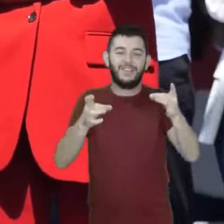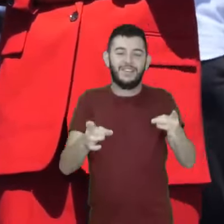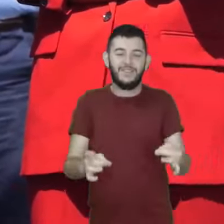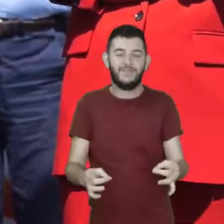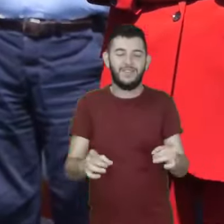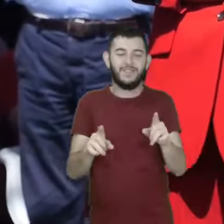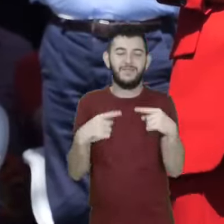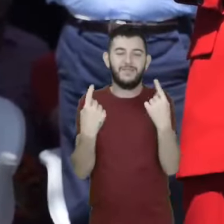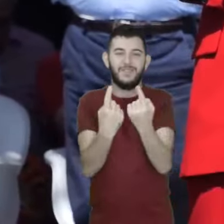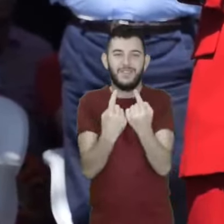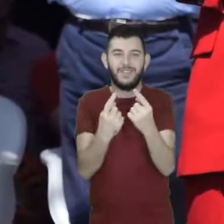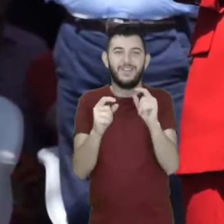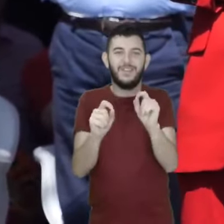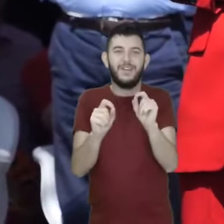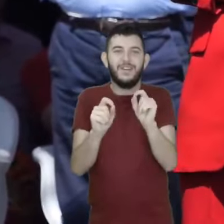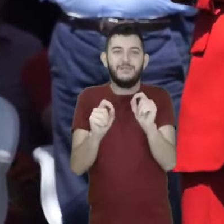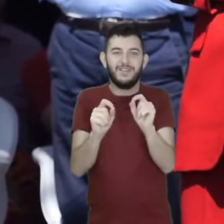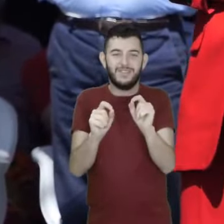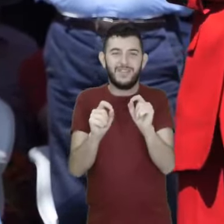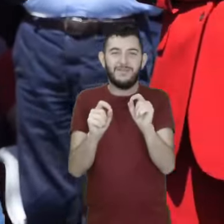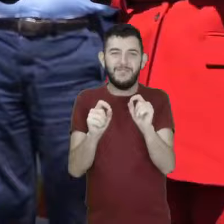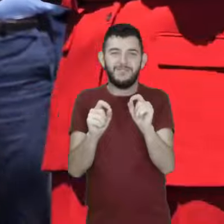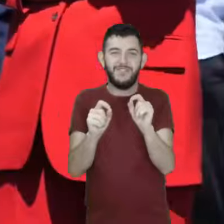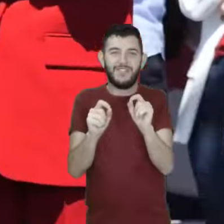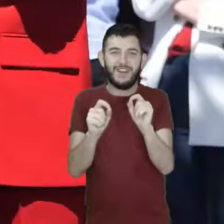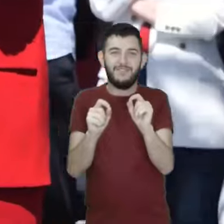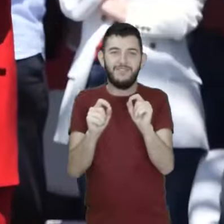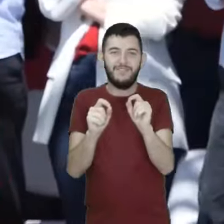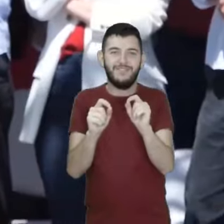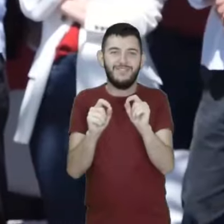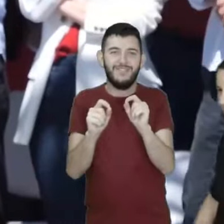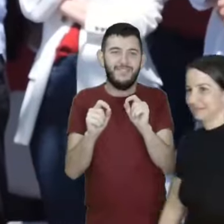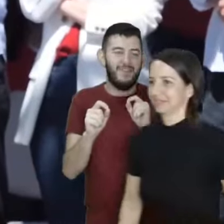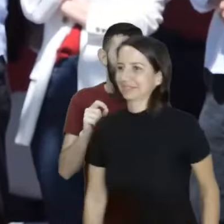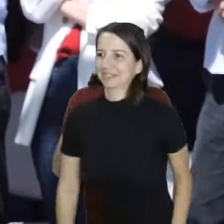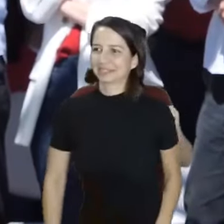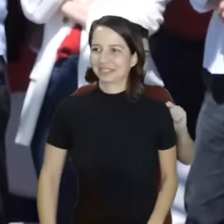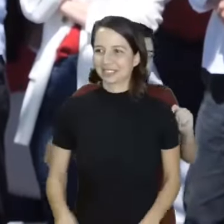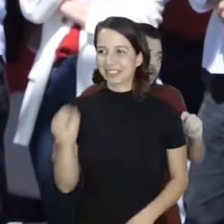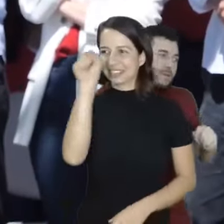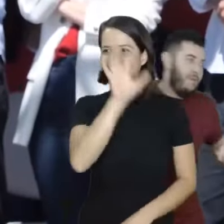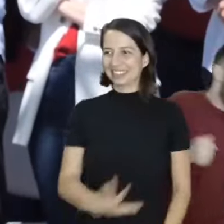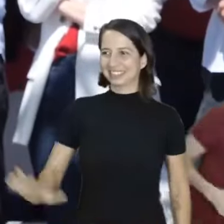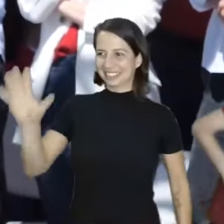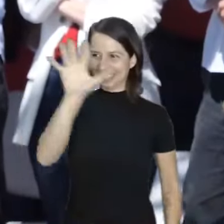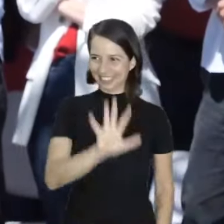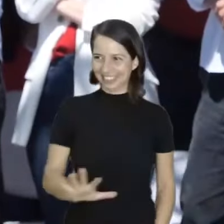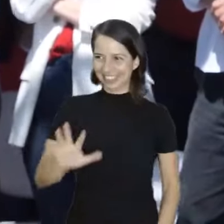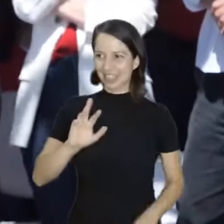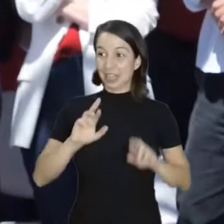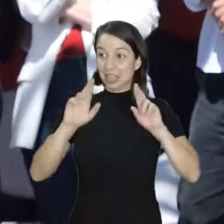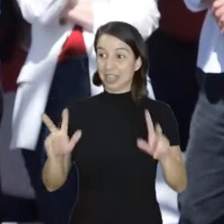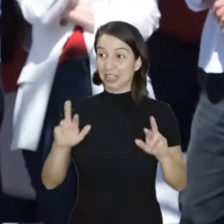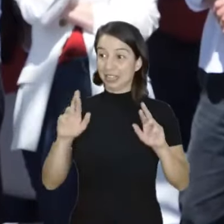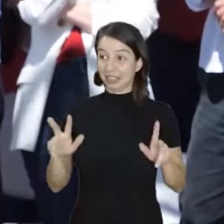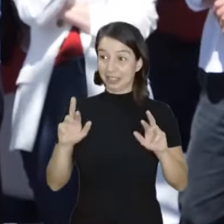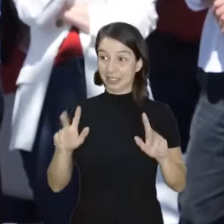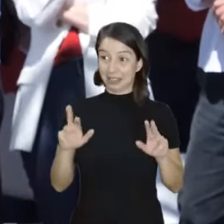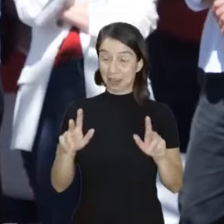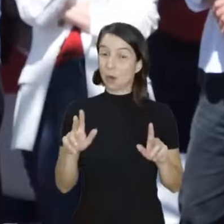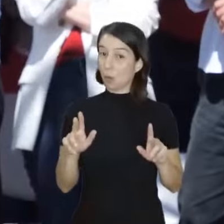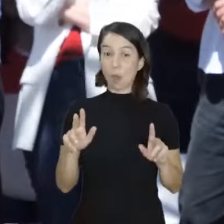faça, por exemplo, as conferências municipal, estadual e nacional. Não é o presidente que tem que saber das coisas. O presidente